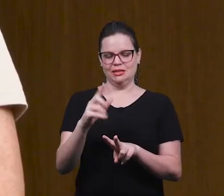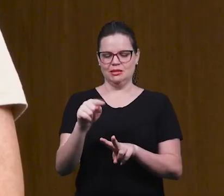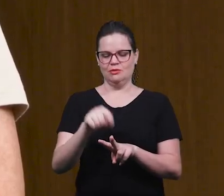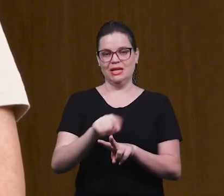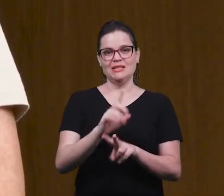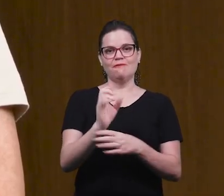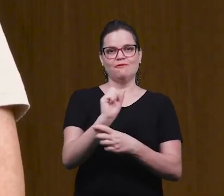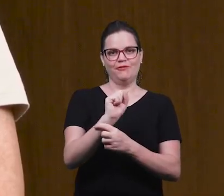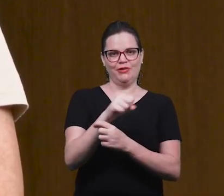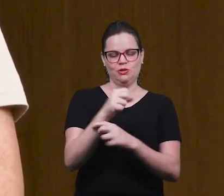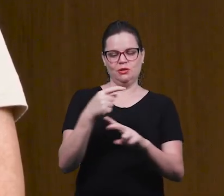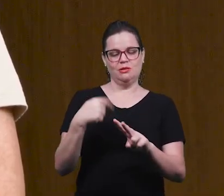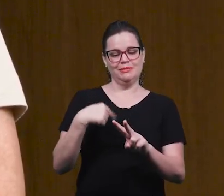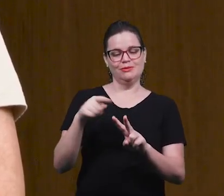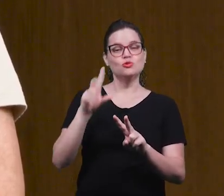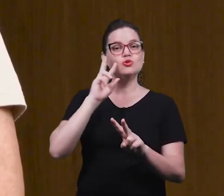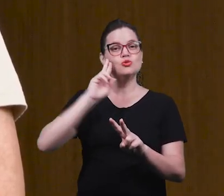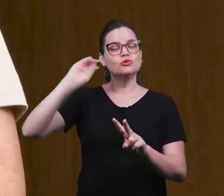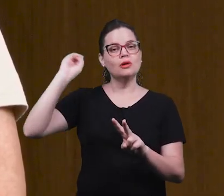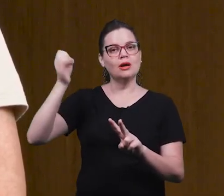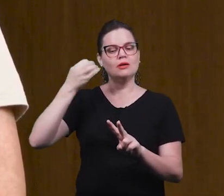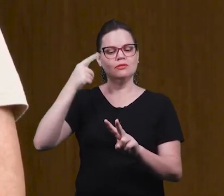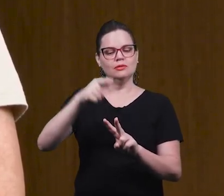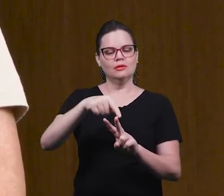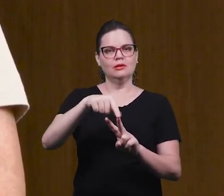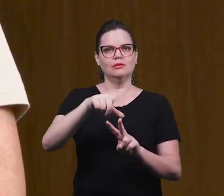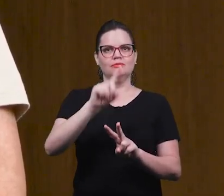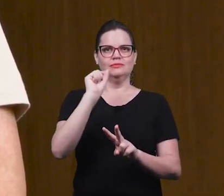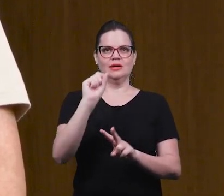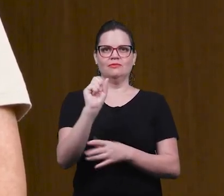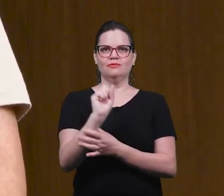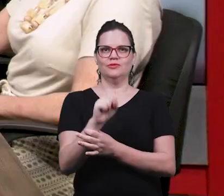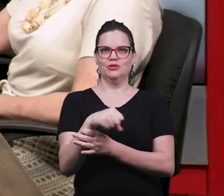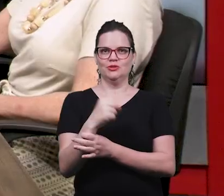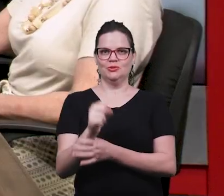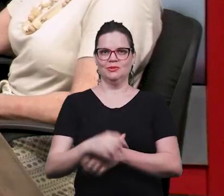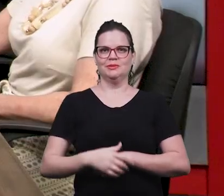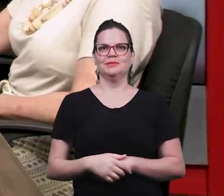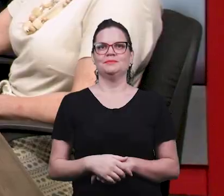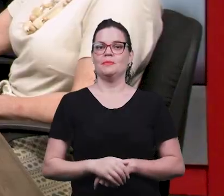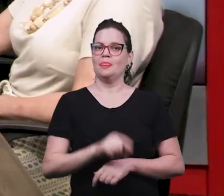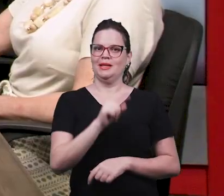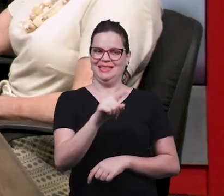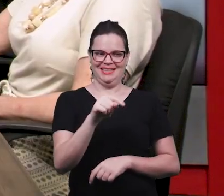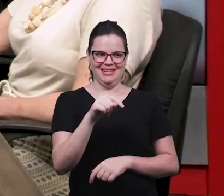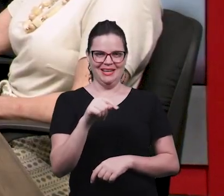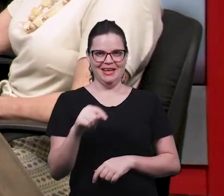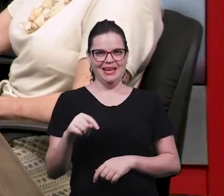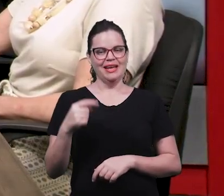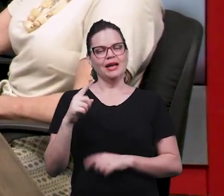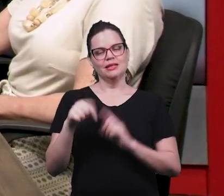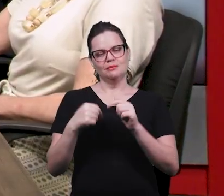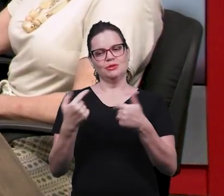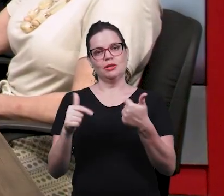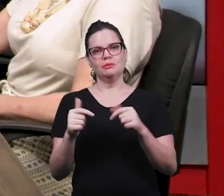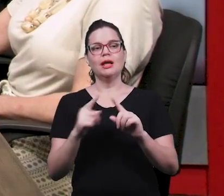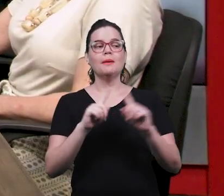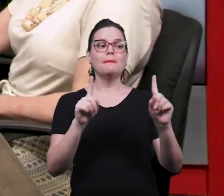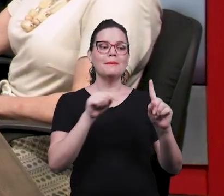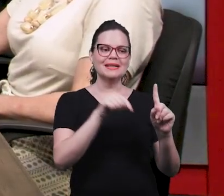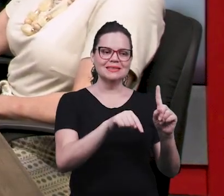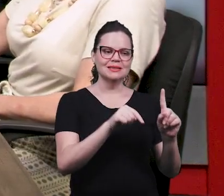fisioterapia, trabalhei um tempo. Não era um curso assim de fisioterapia pertinho também, não, né?